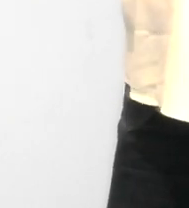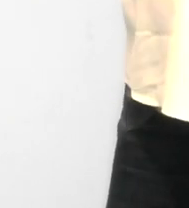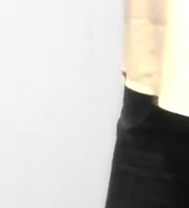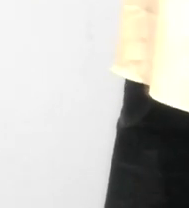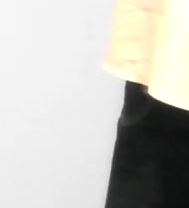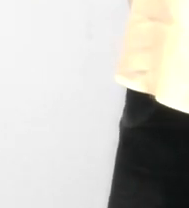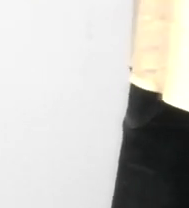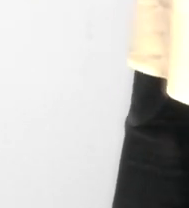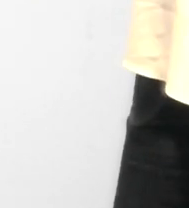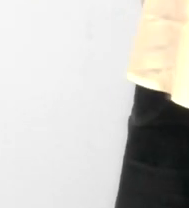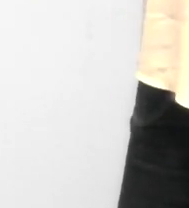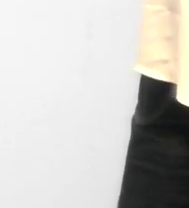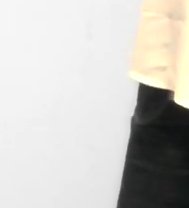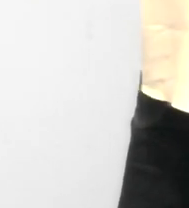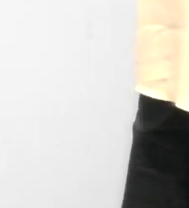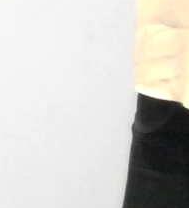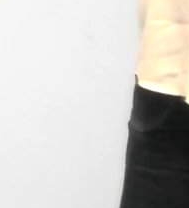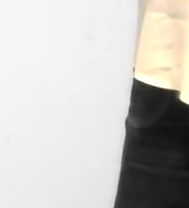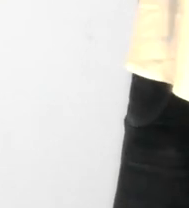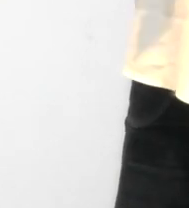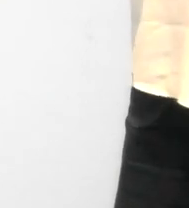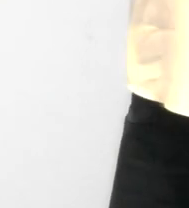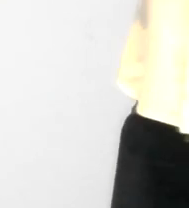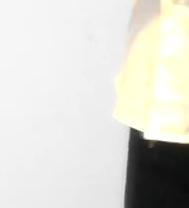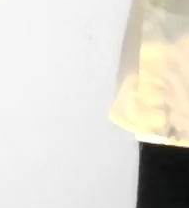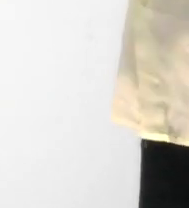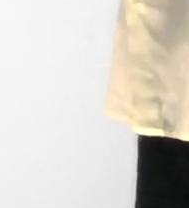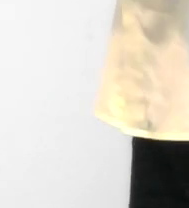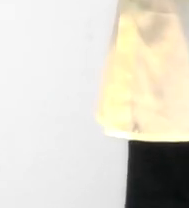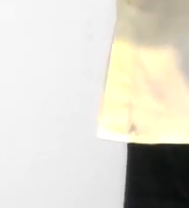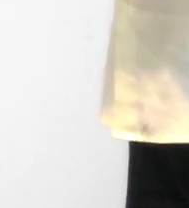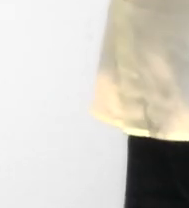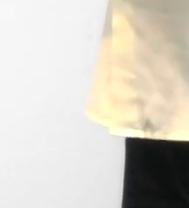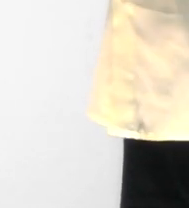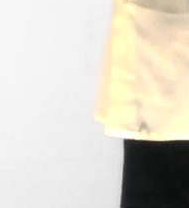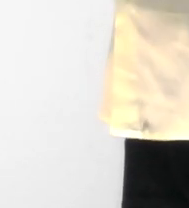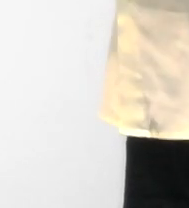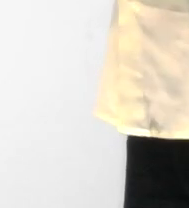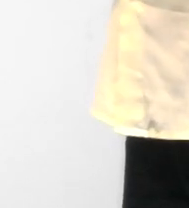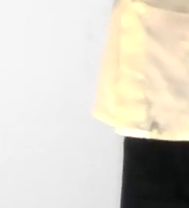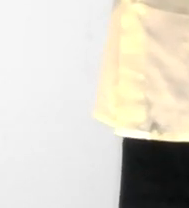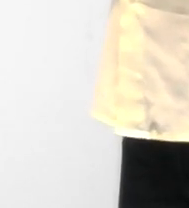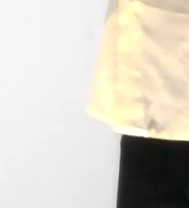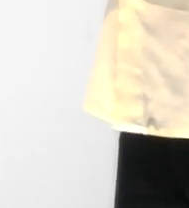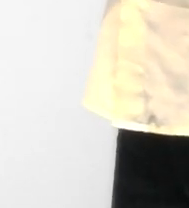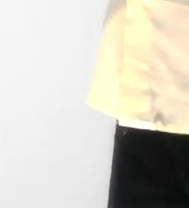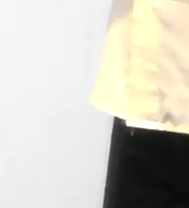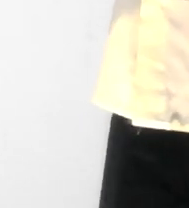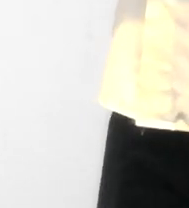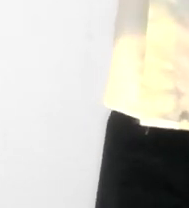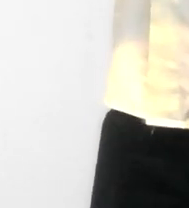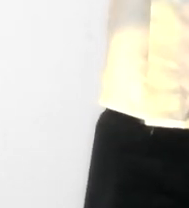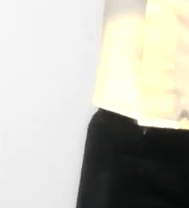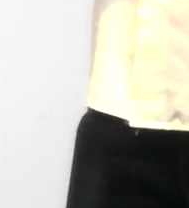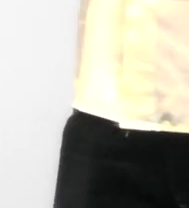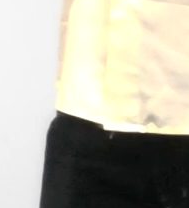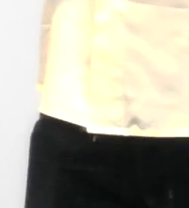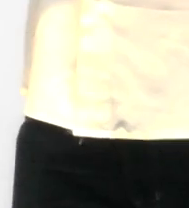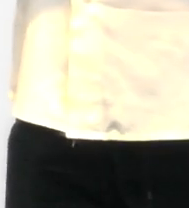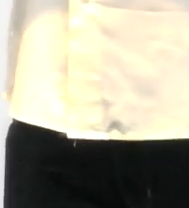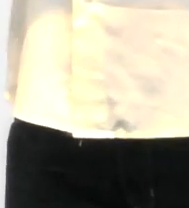Legislativo mas eu fiquei até 2021 buscando terapias pro meu filho vendo meu filho todo